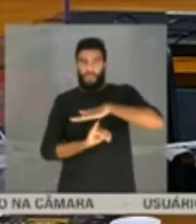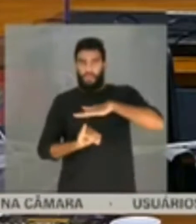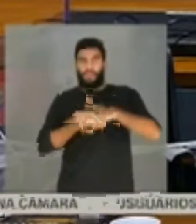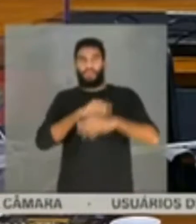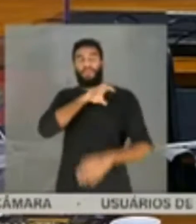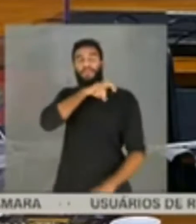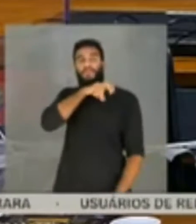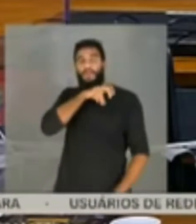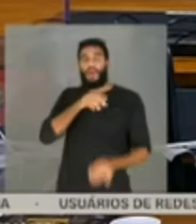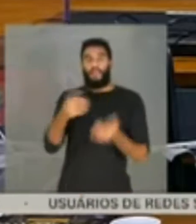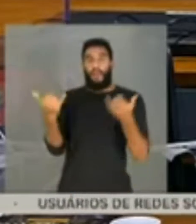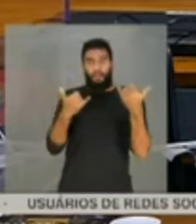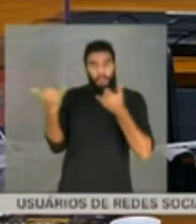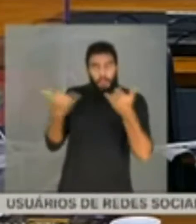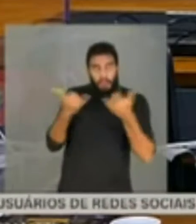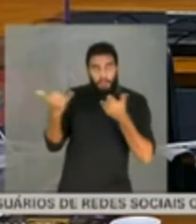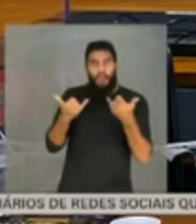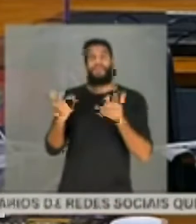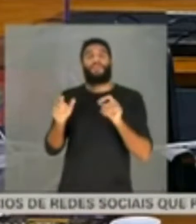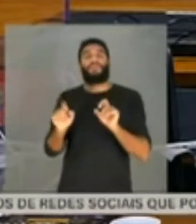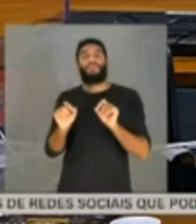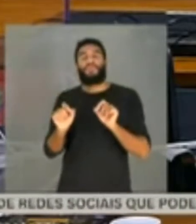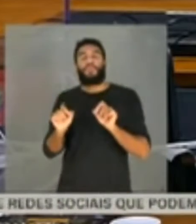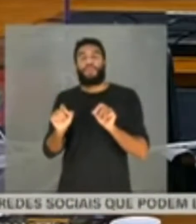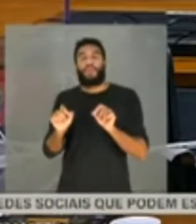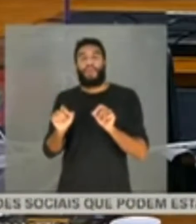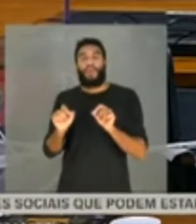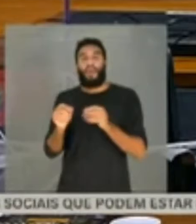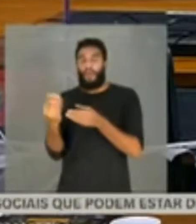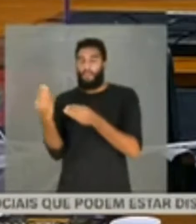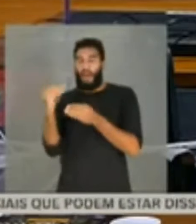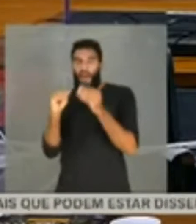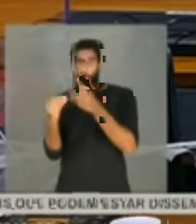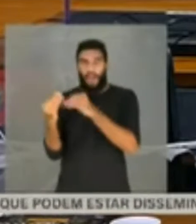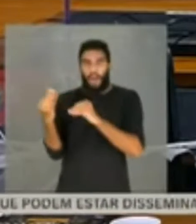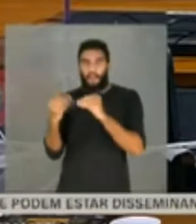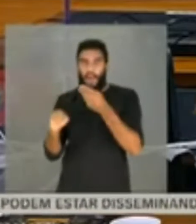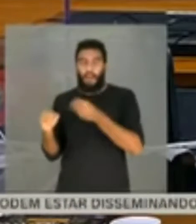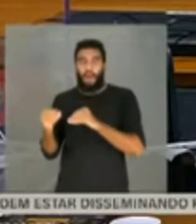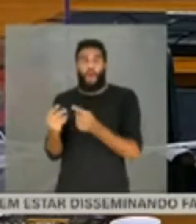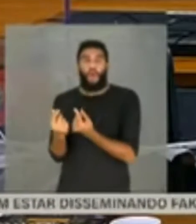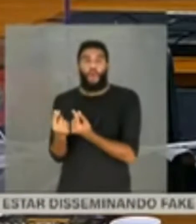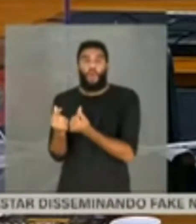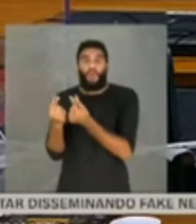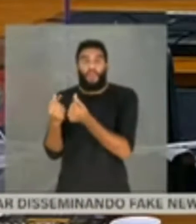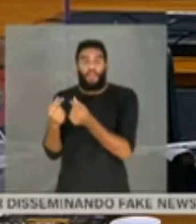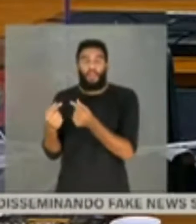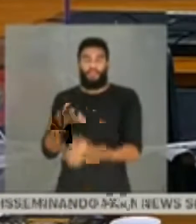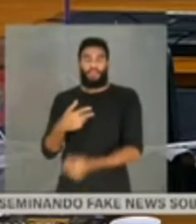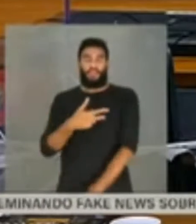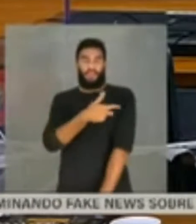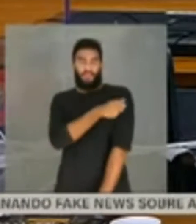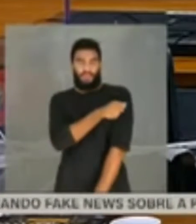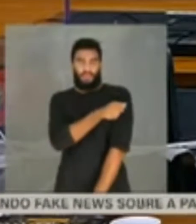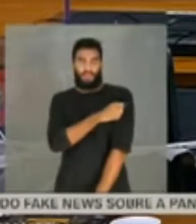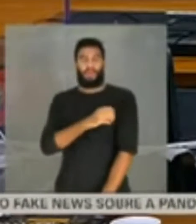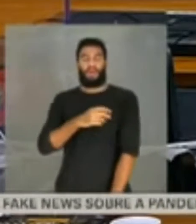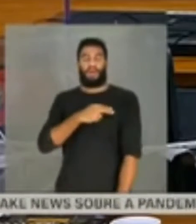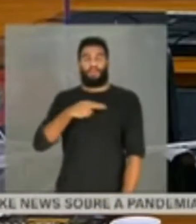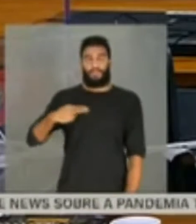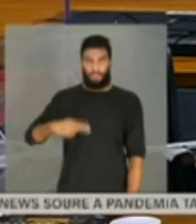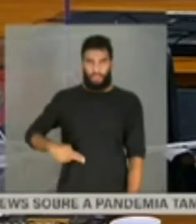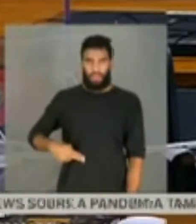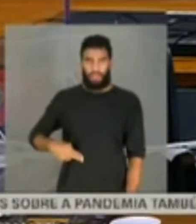Instituto Butantan informações sobre a composição dos valores das doses da vacina Coronavac